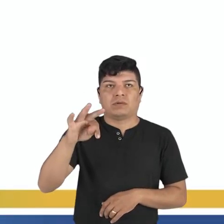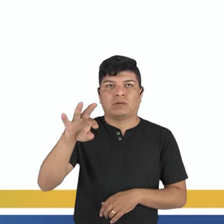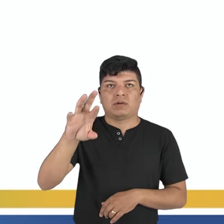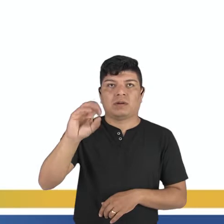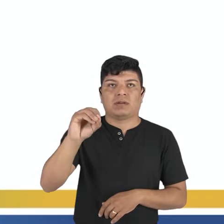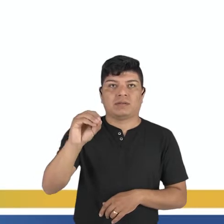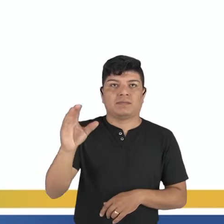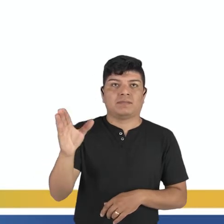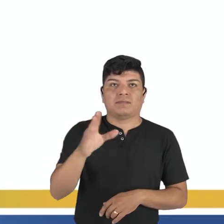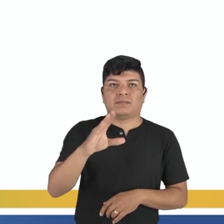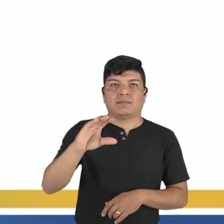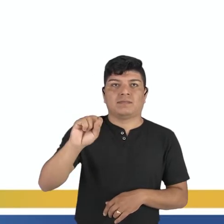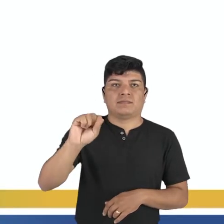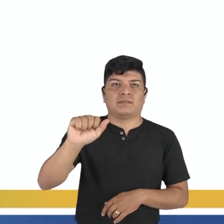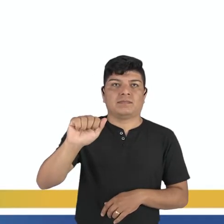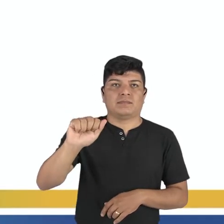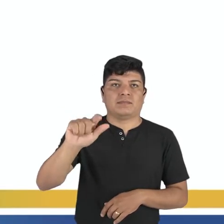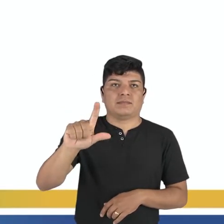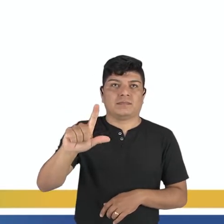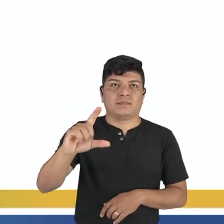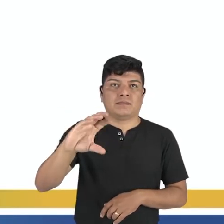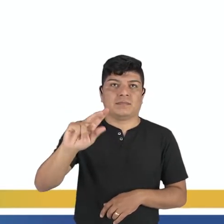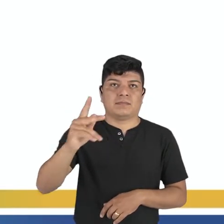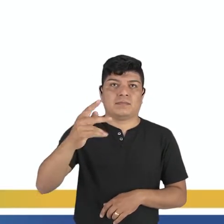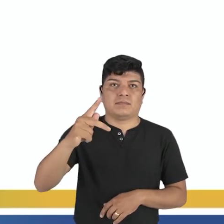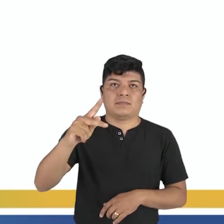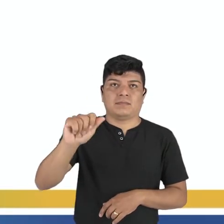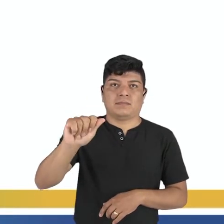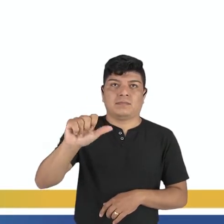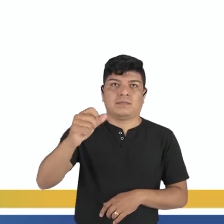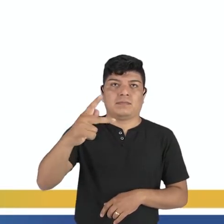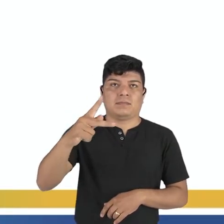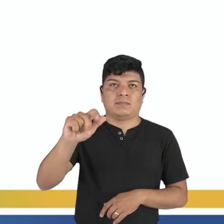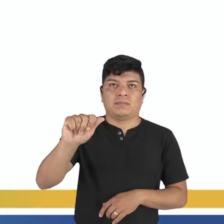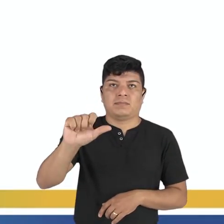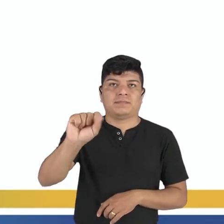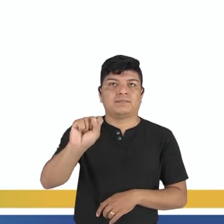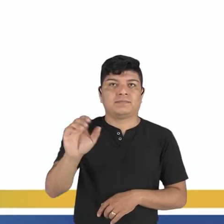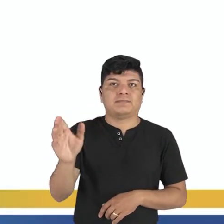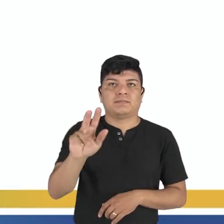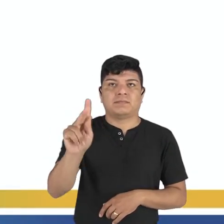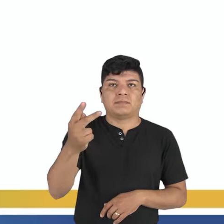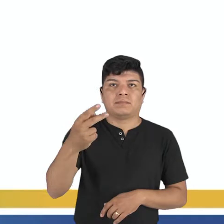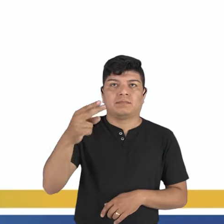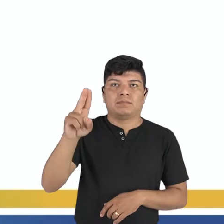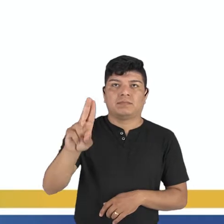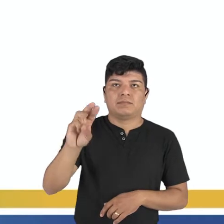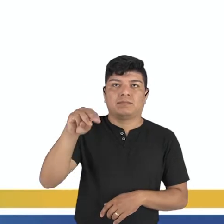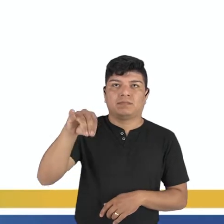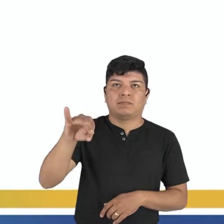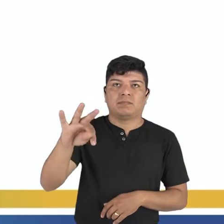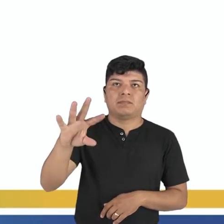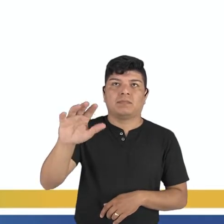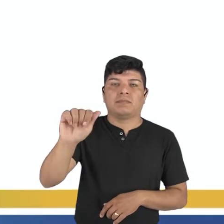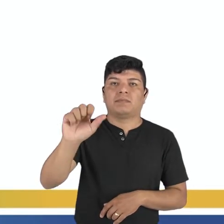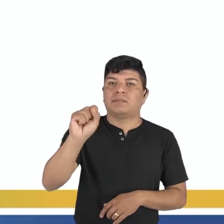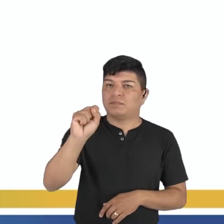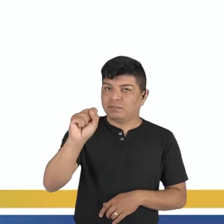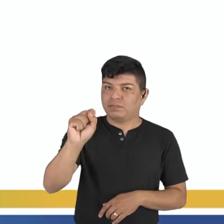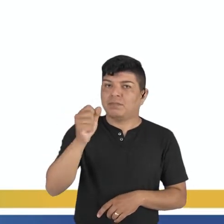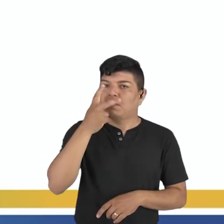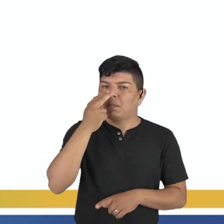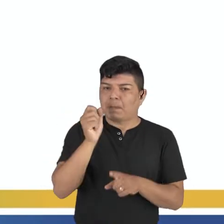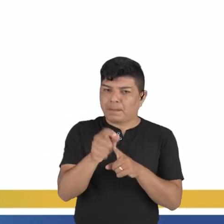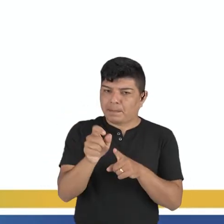as salchipapas e temos as humitas, né? Professor, a humita parece pamonha, tem relação?